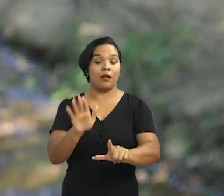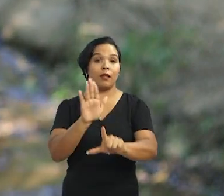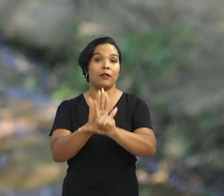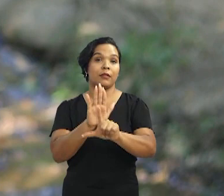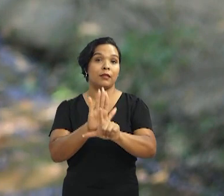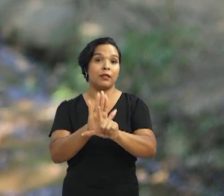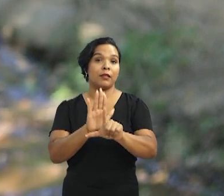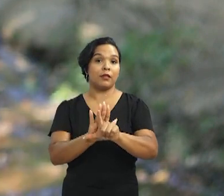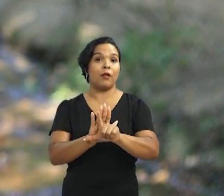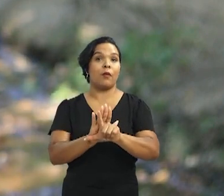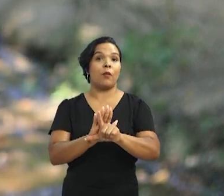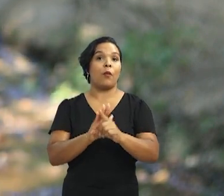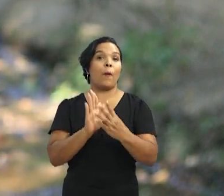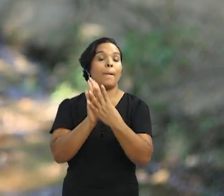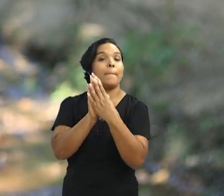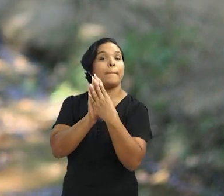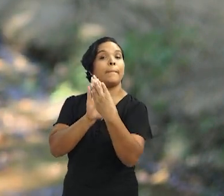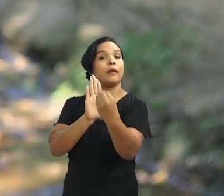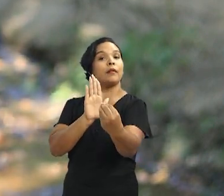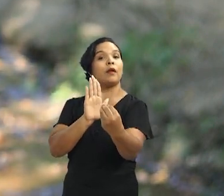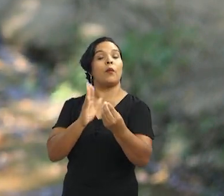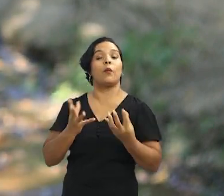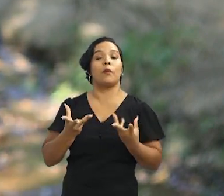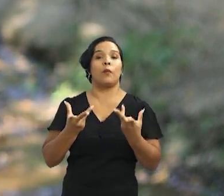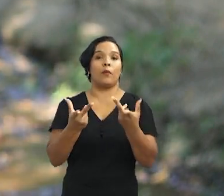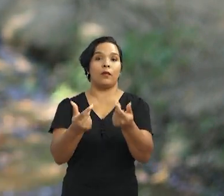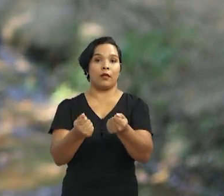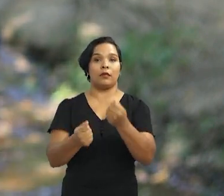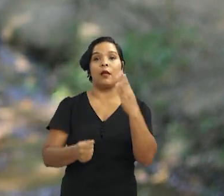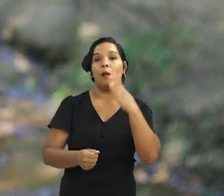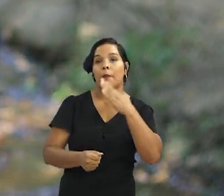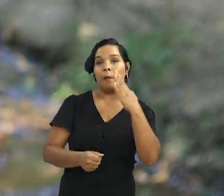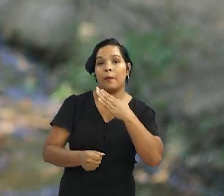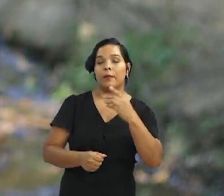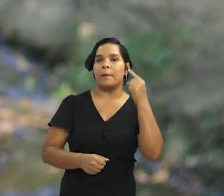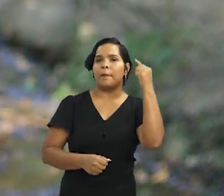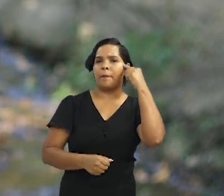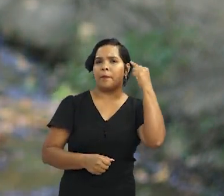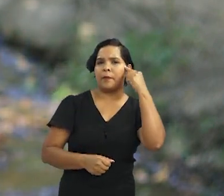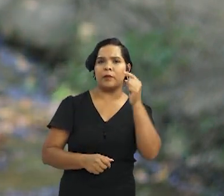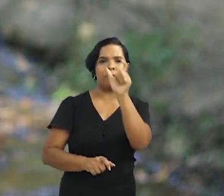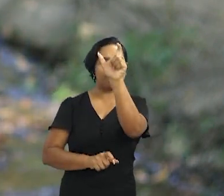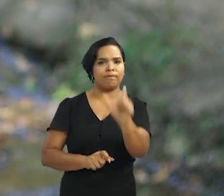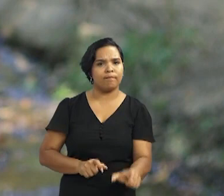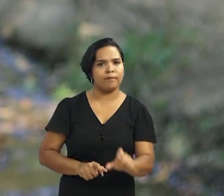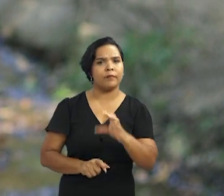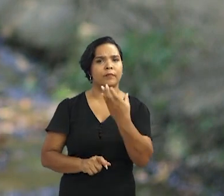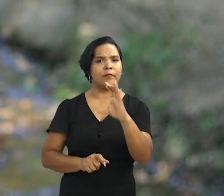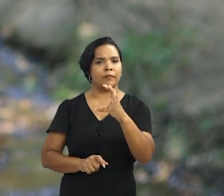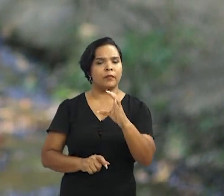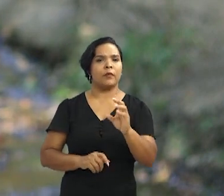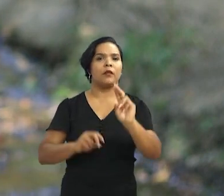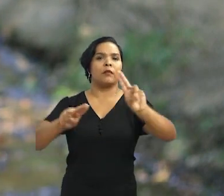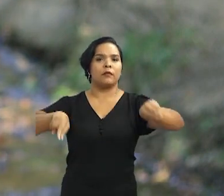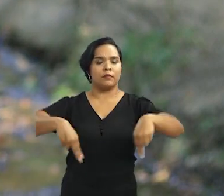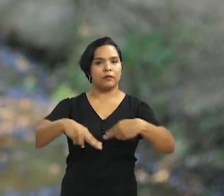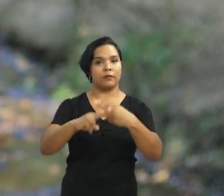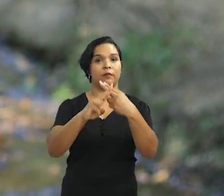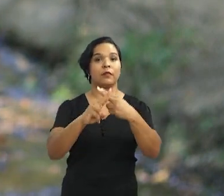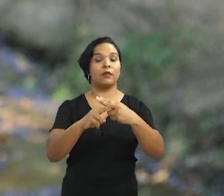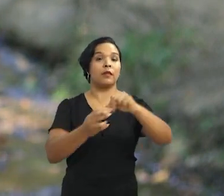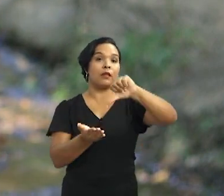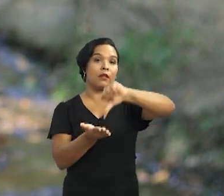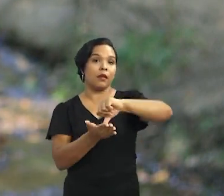não existe uma legislação que determine o padrão de identidade e qualidade do fruto. Pensando nisso, cientistas da Universidade